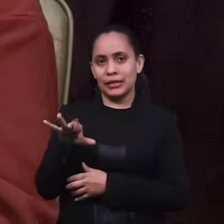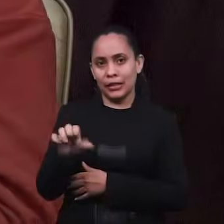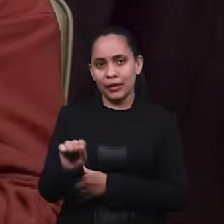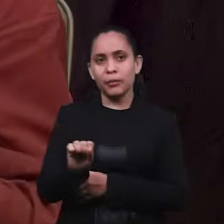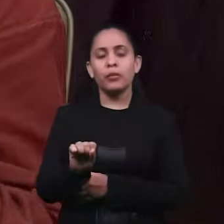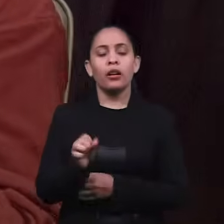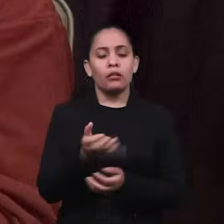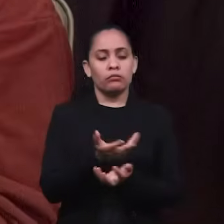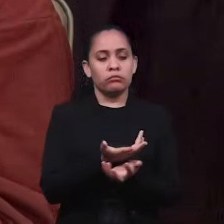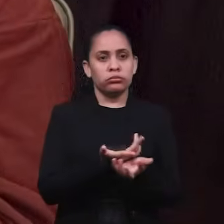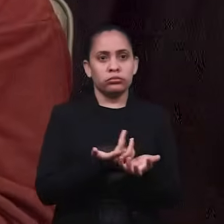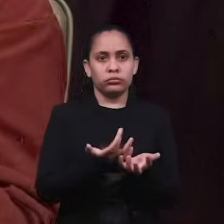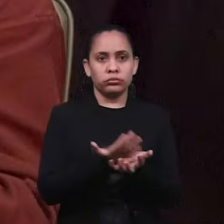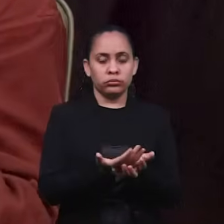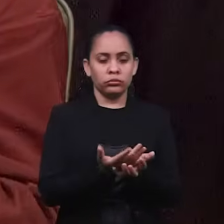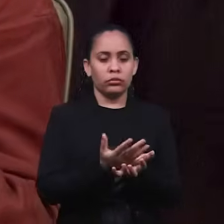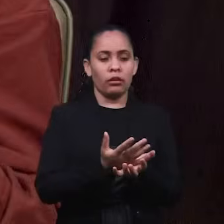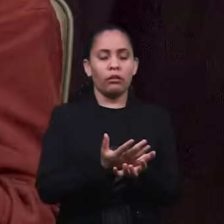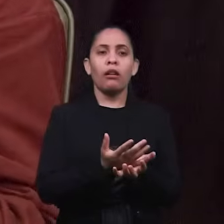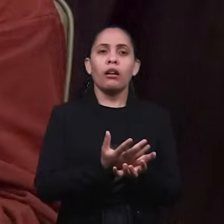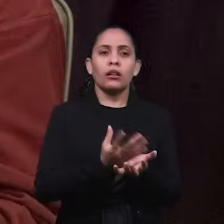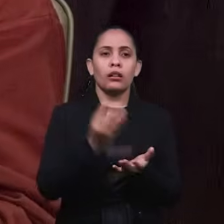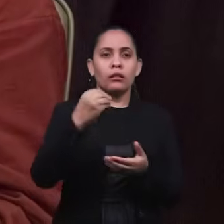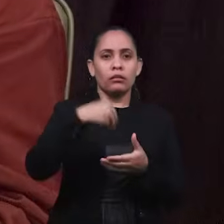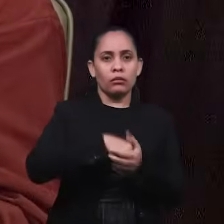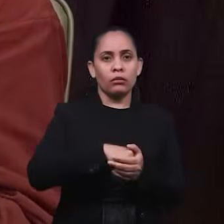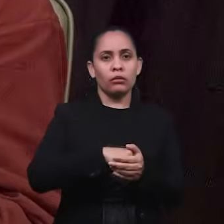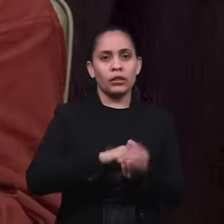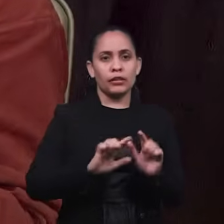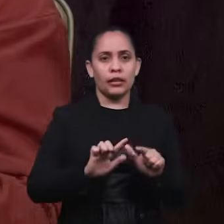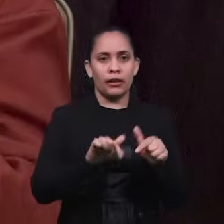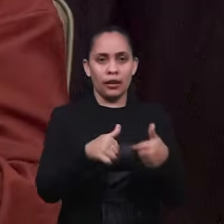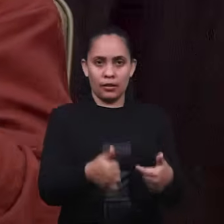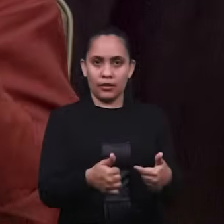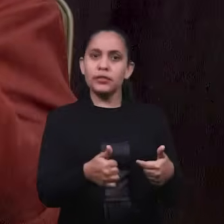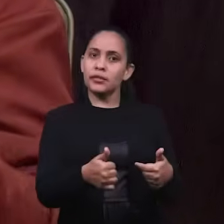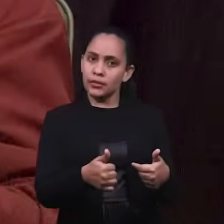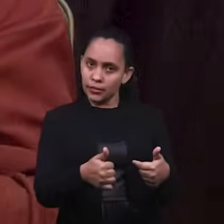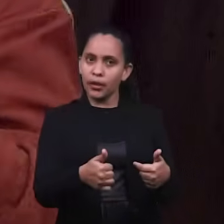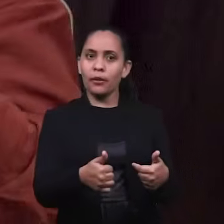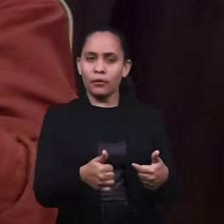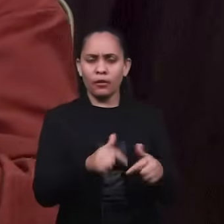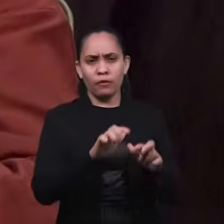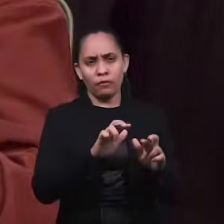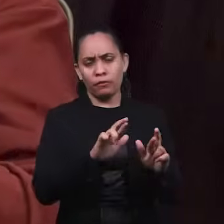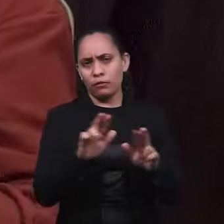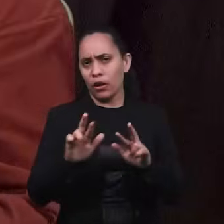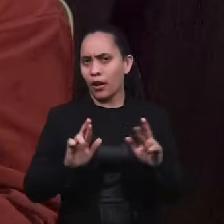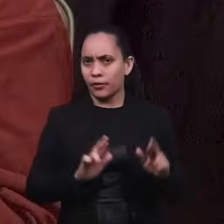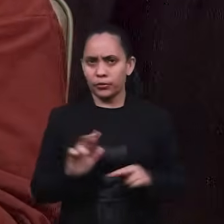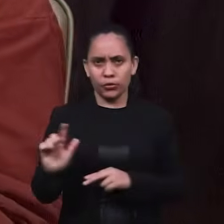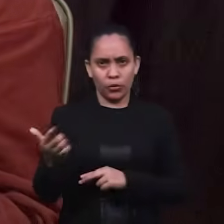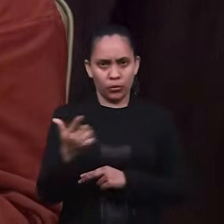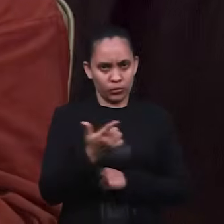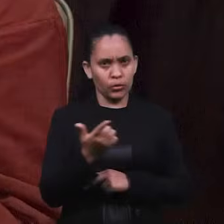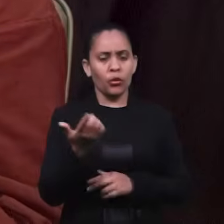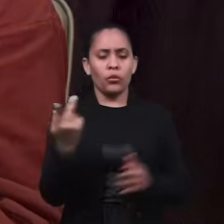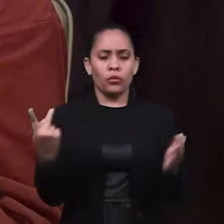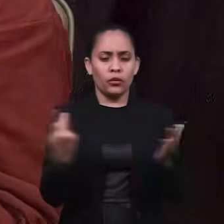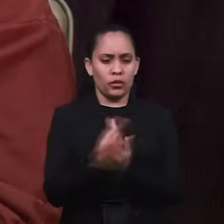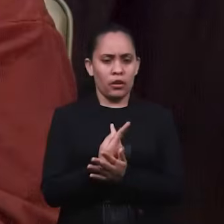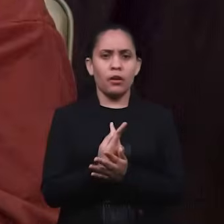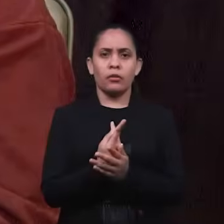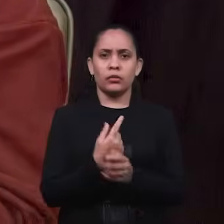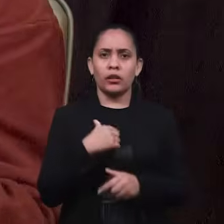da fermentação que acontece com esse tipo de produto, né? Sim. Não só com esse tipo de produto, mas é a fermentação,